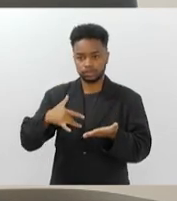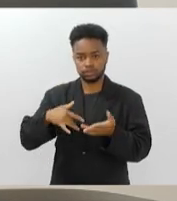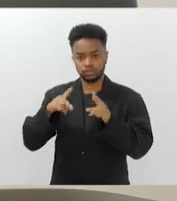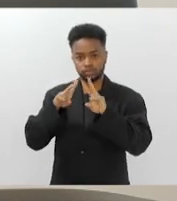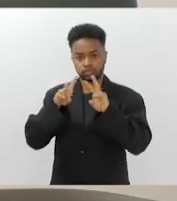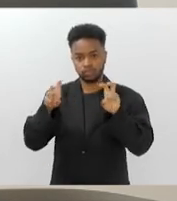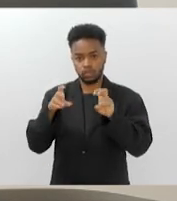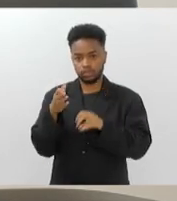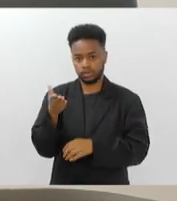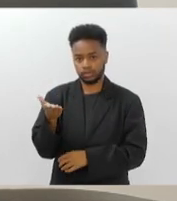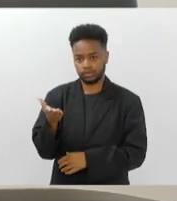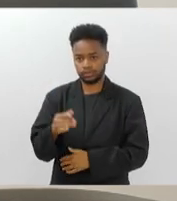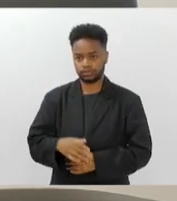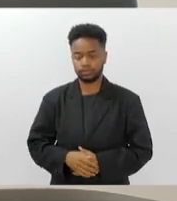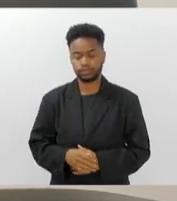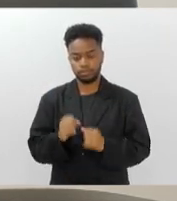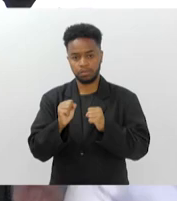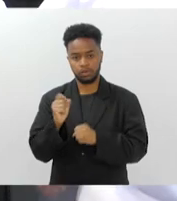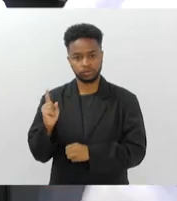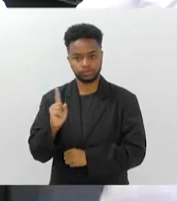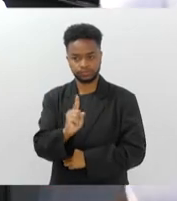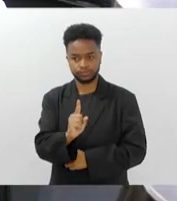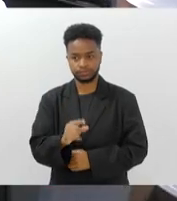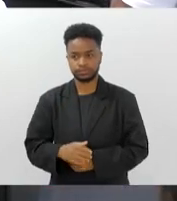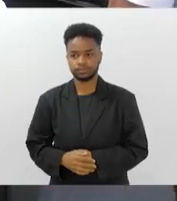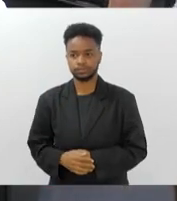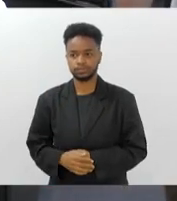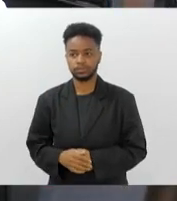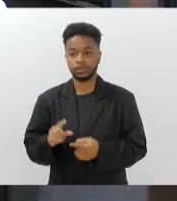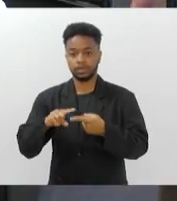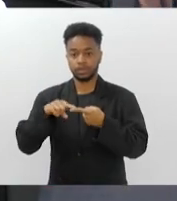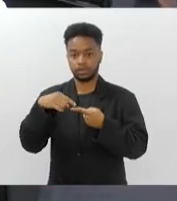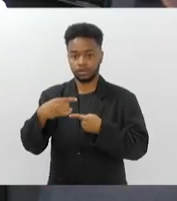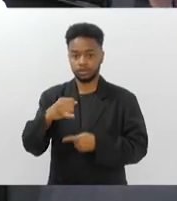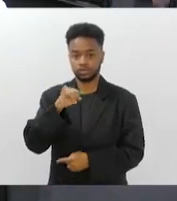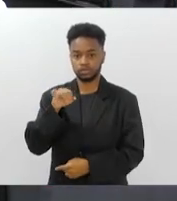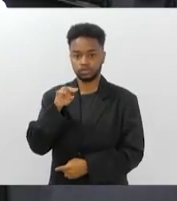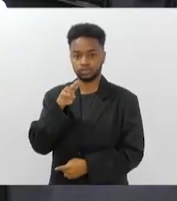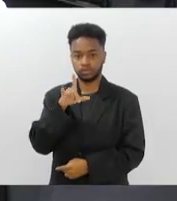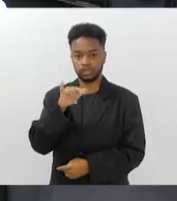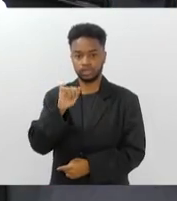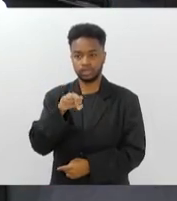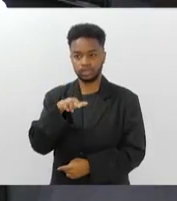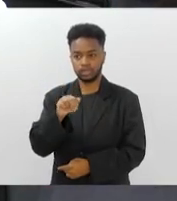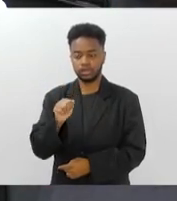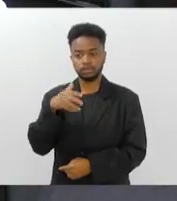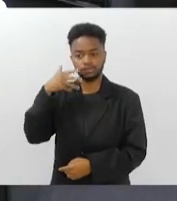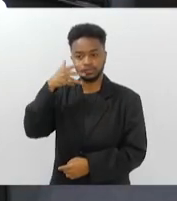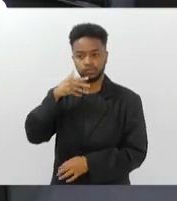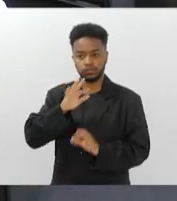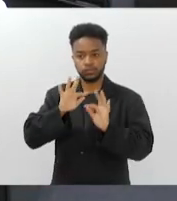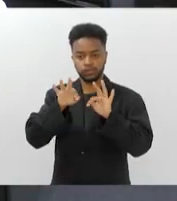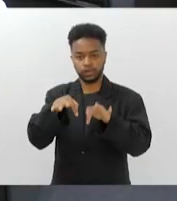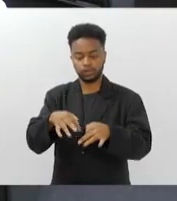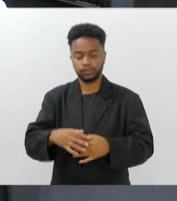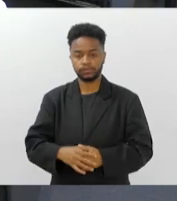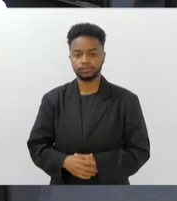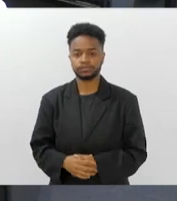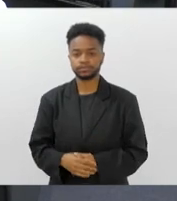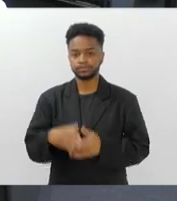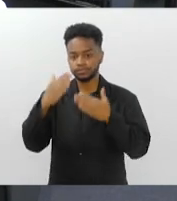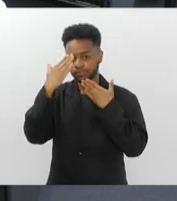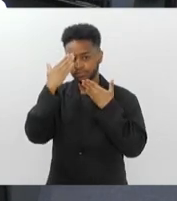questão Carlos pode e depois passar paraa Dra Juliana para suas considerações finais